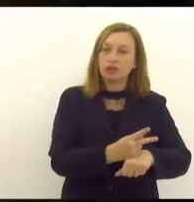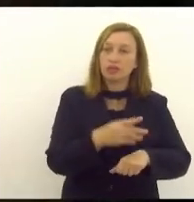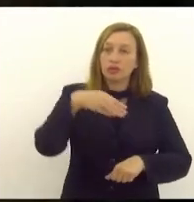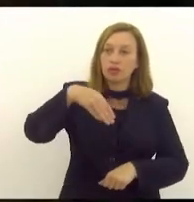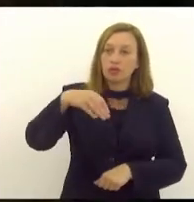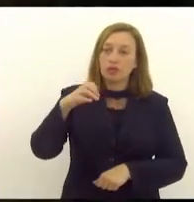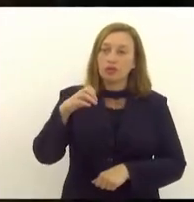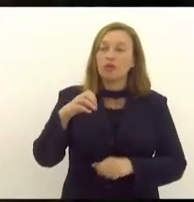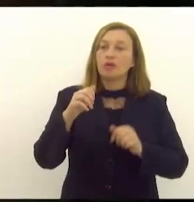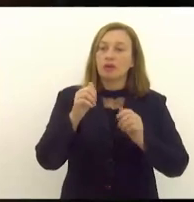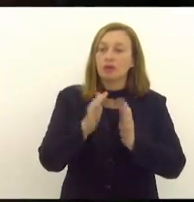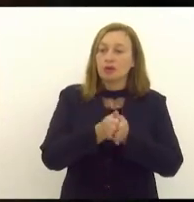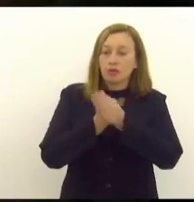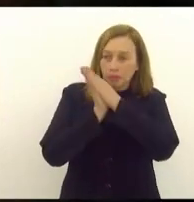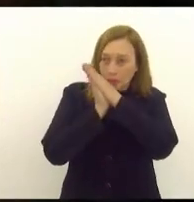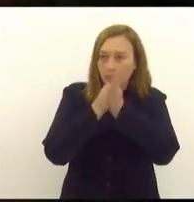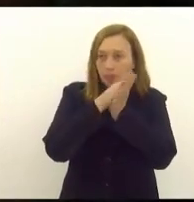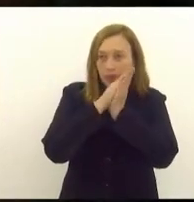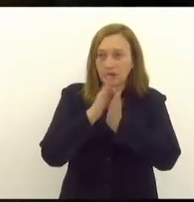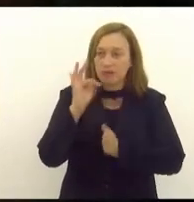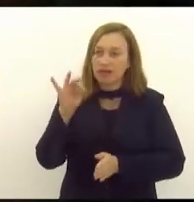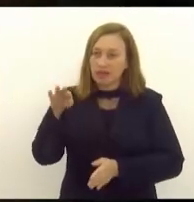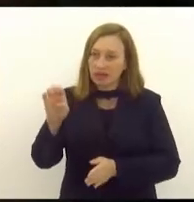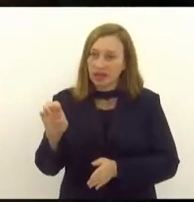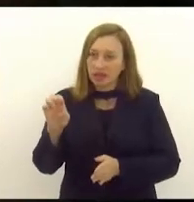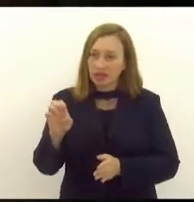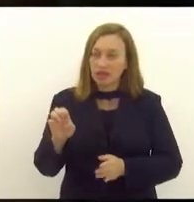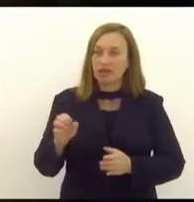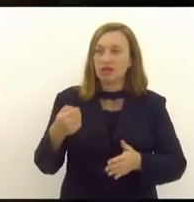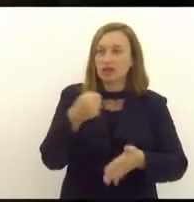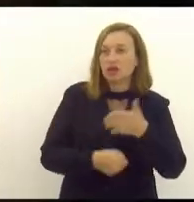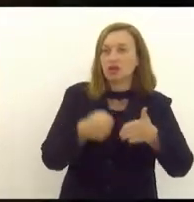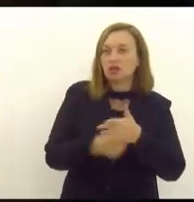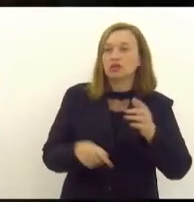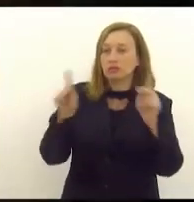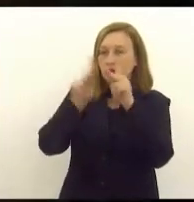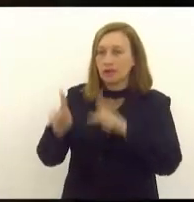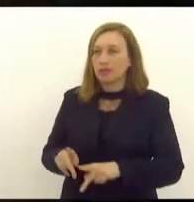para aqueles que lutam pela paz do campo Muito obrigado senhor